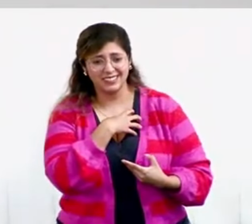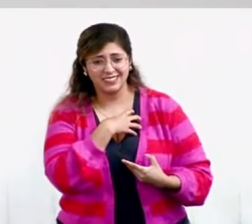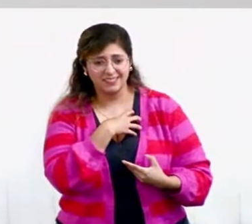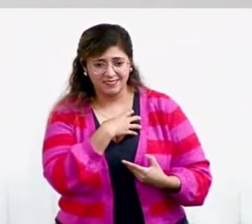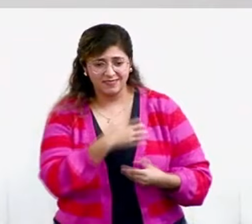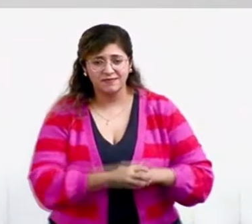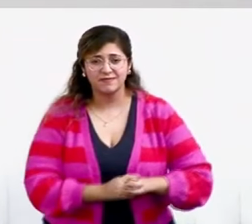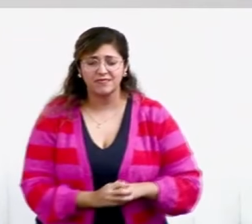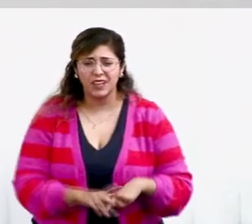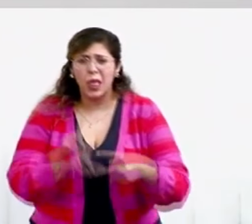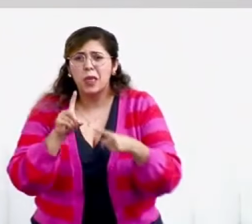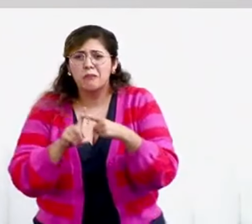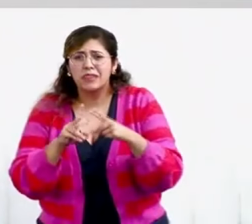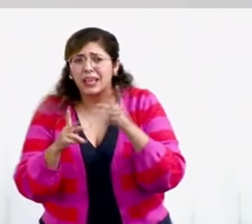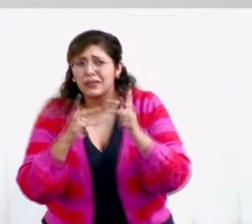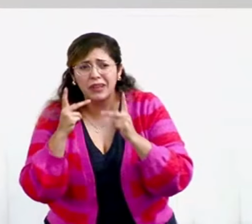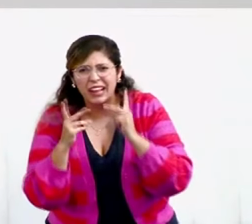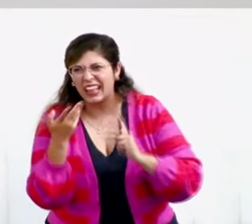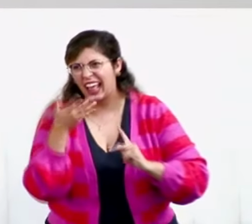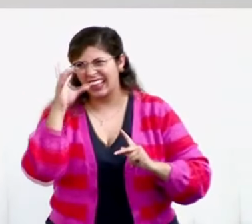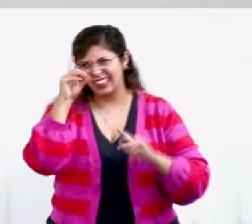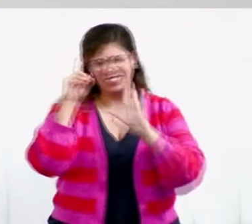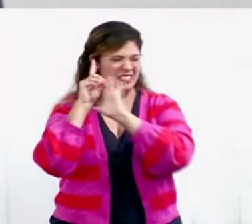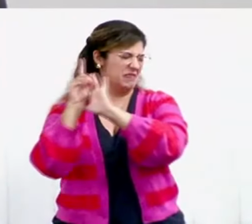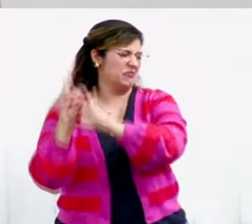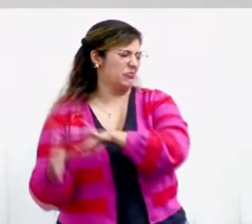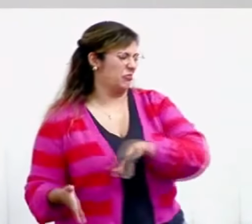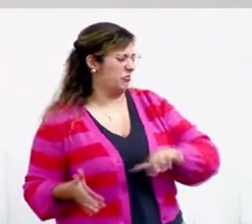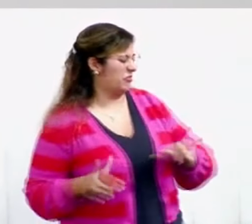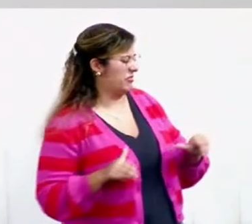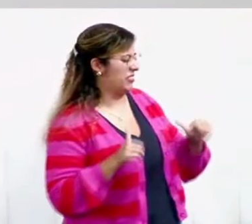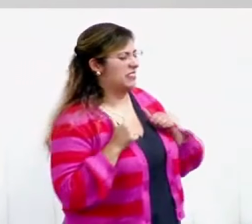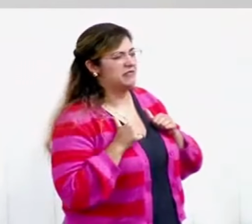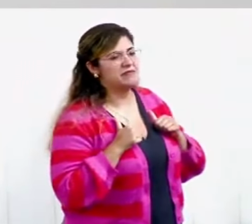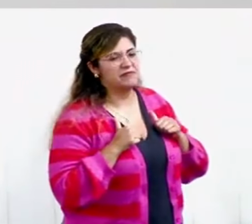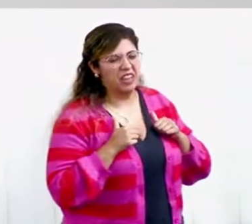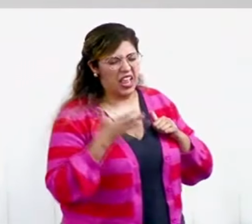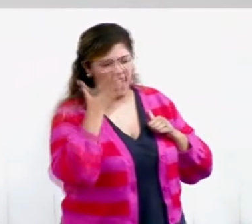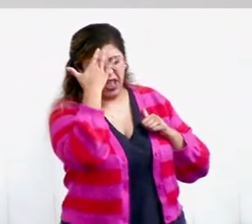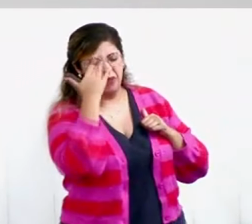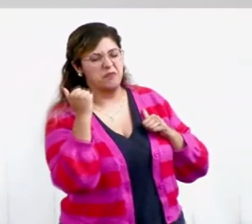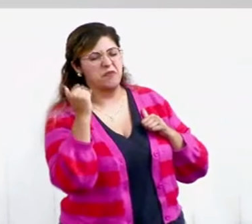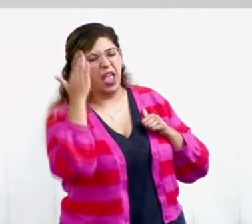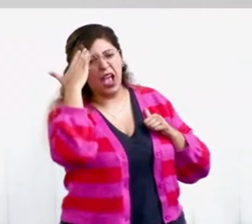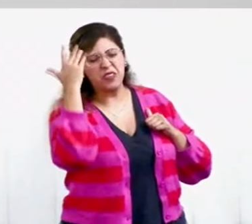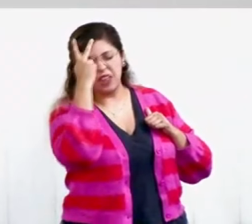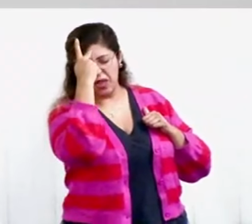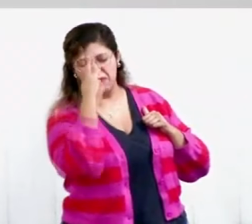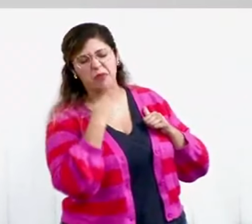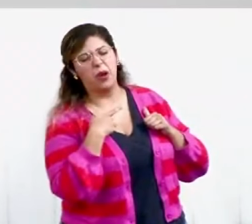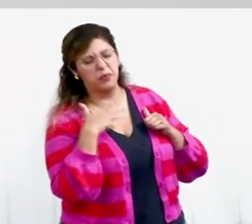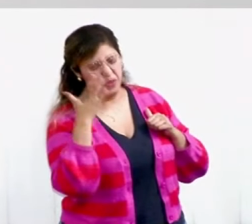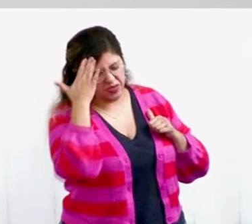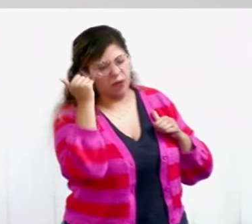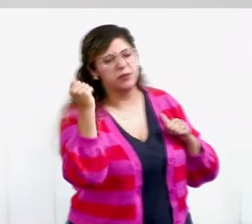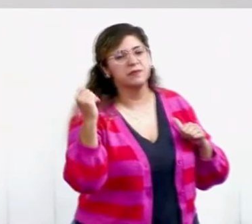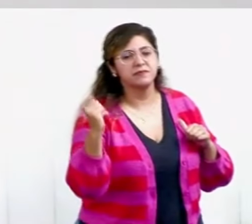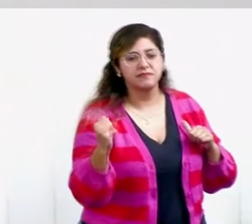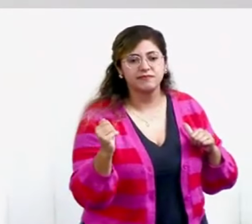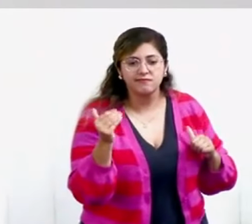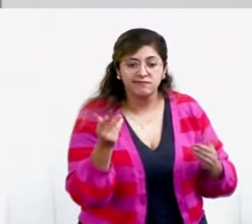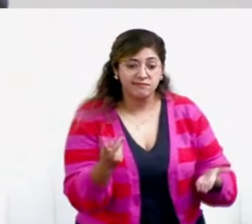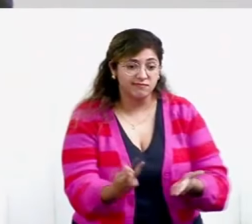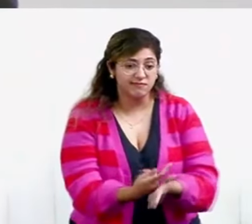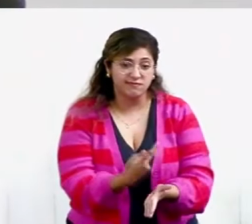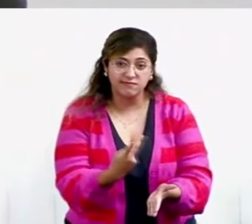a Deus, porque a verdade está se perdendo do coração delas, se há que em